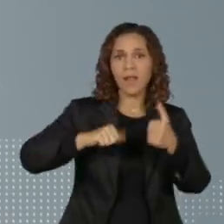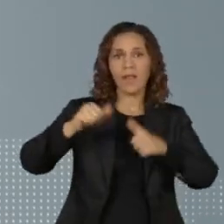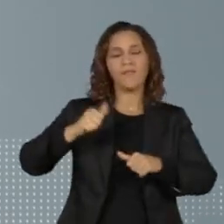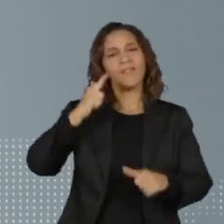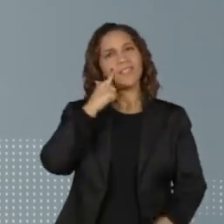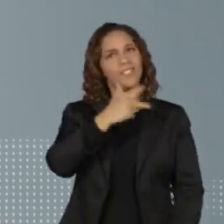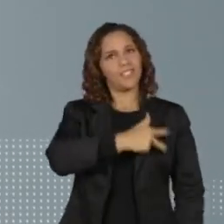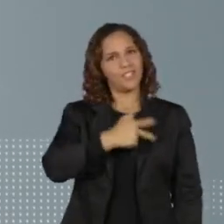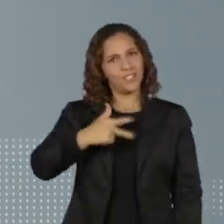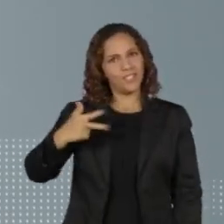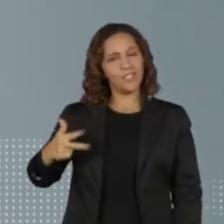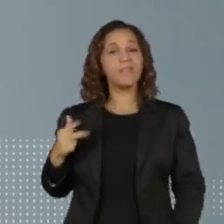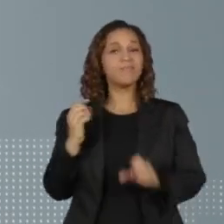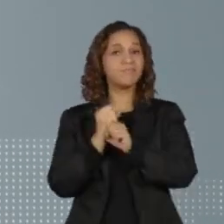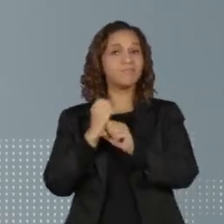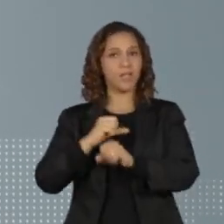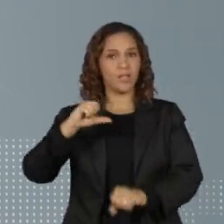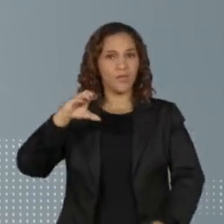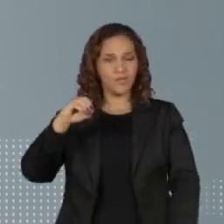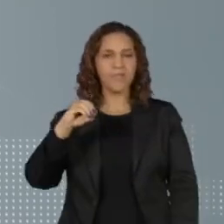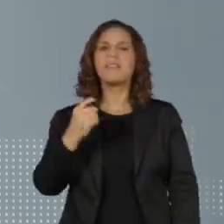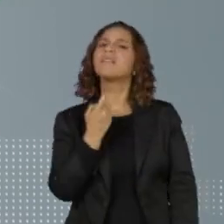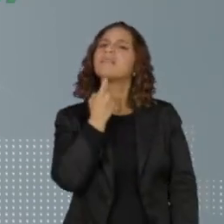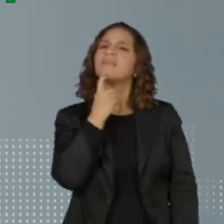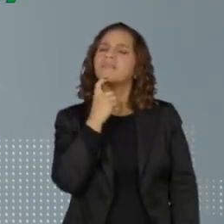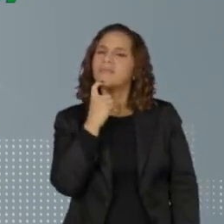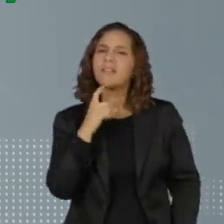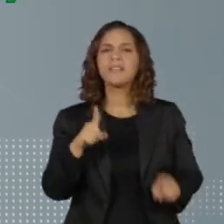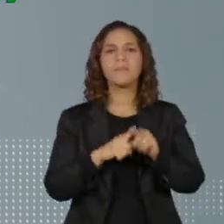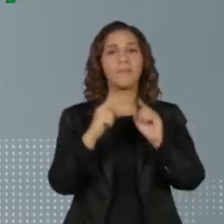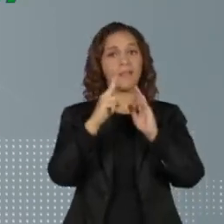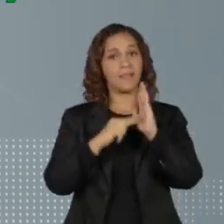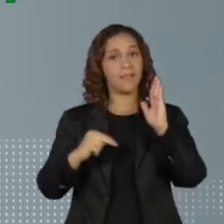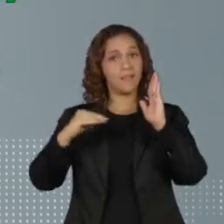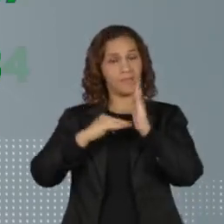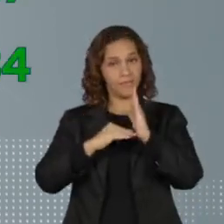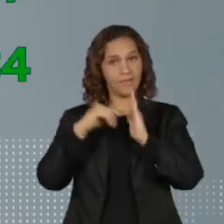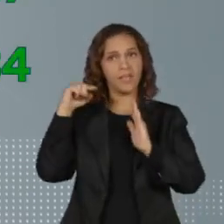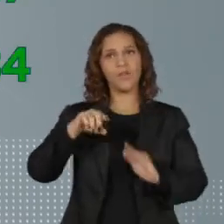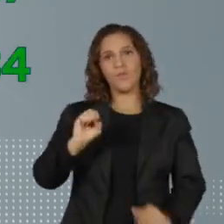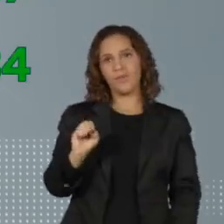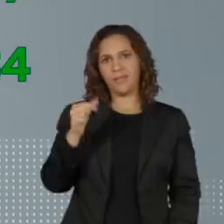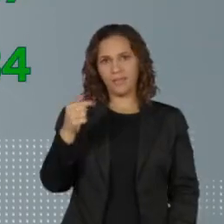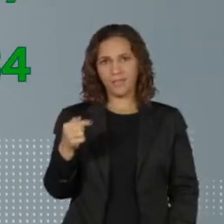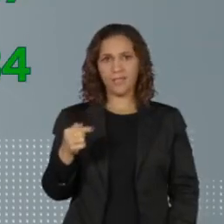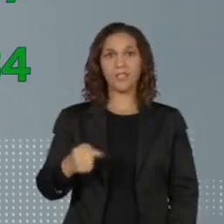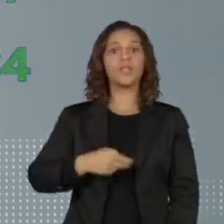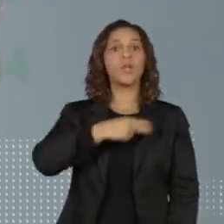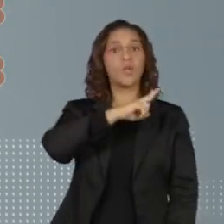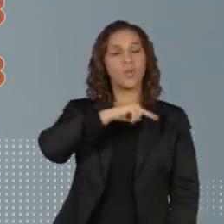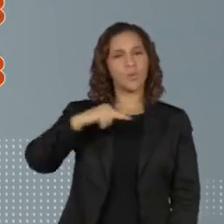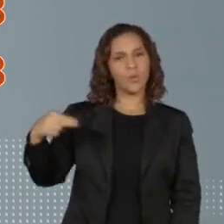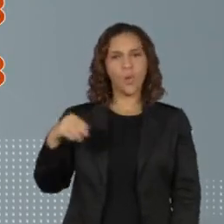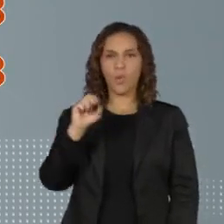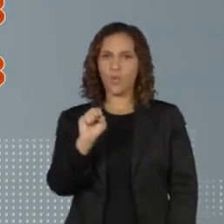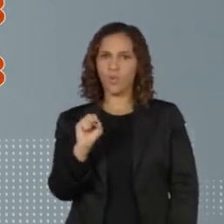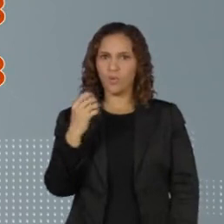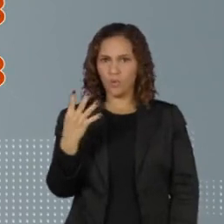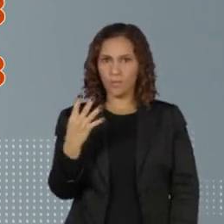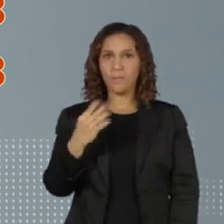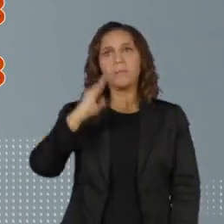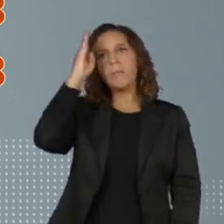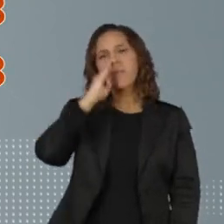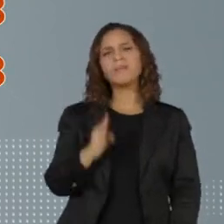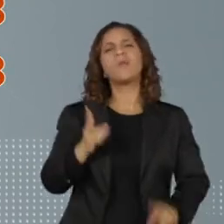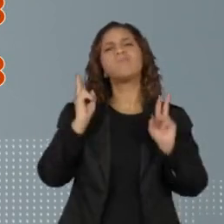Dinamarca com pontuação 90 Finlândia e Nova Zelândia com 87 e Noruega com 84 o Brasil mantém